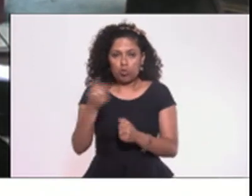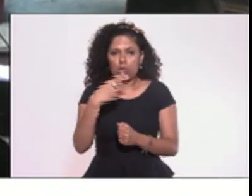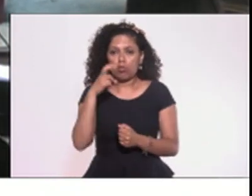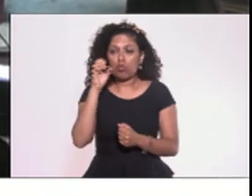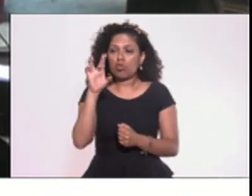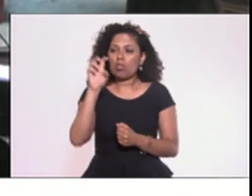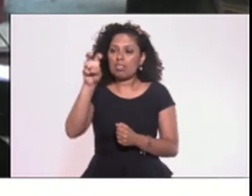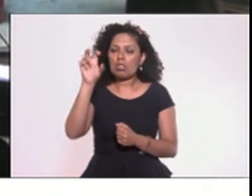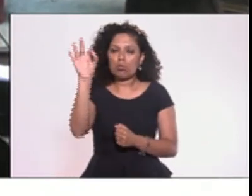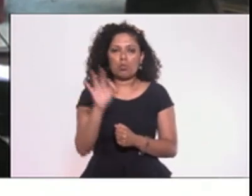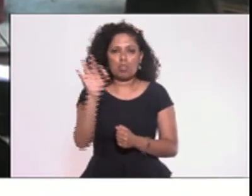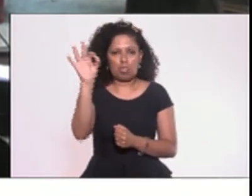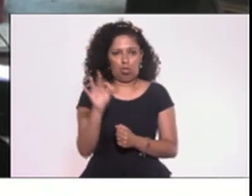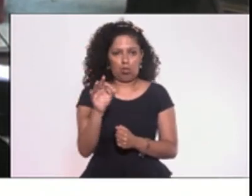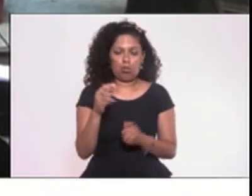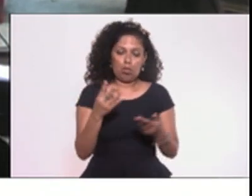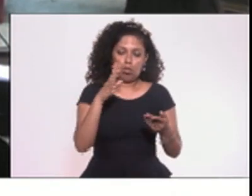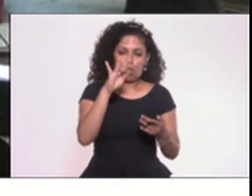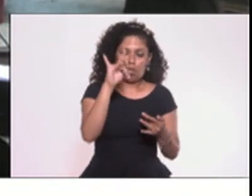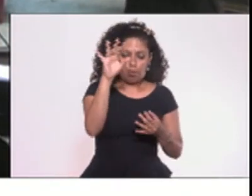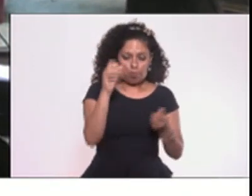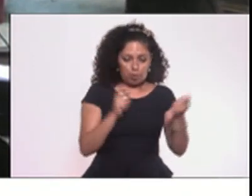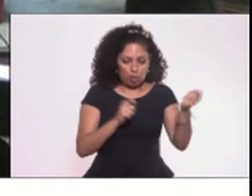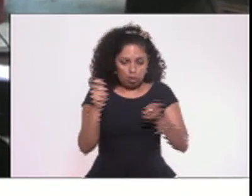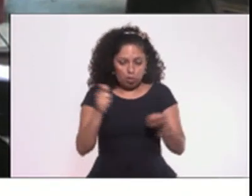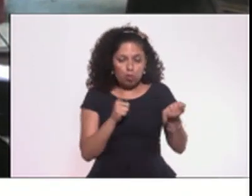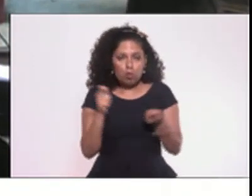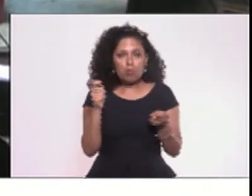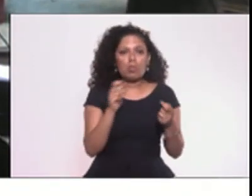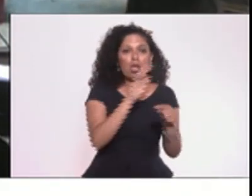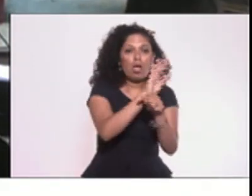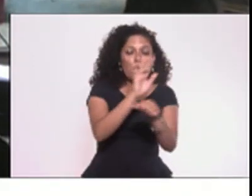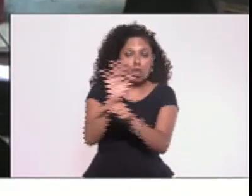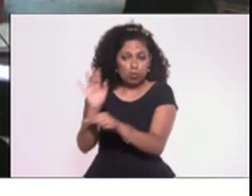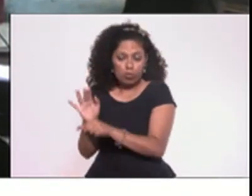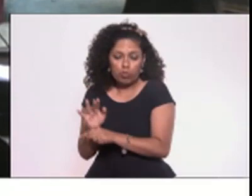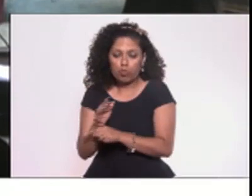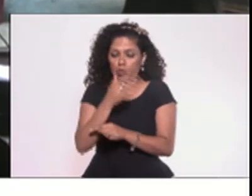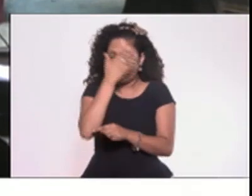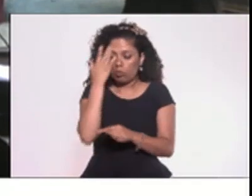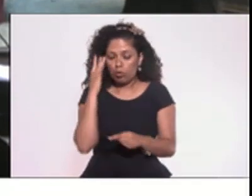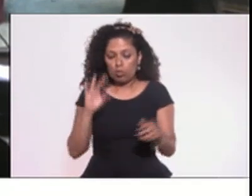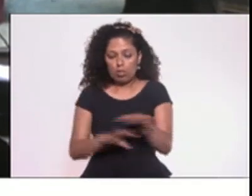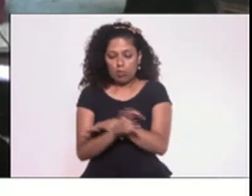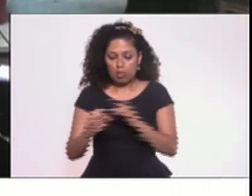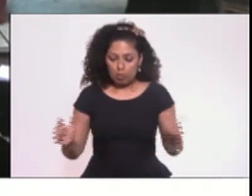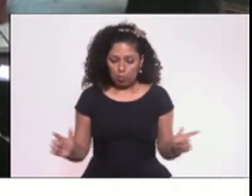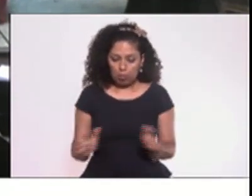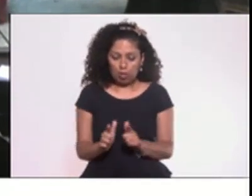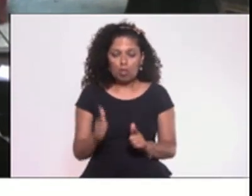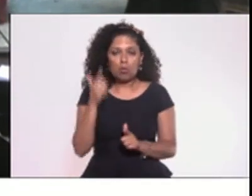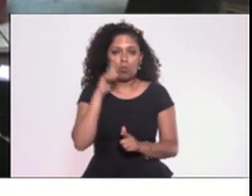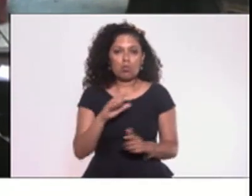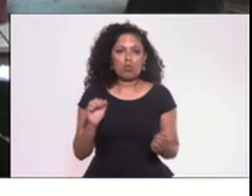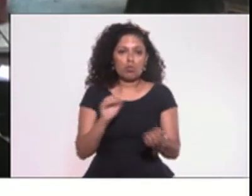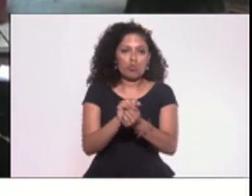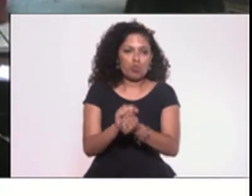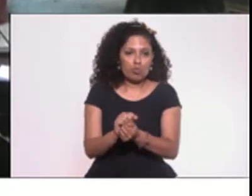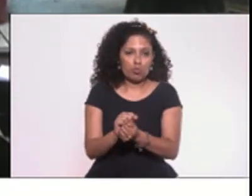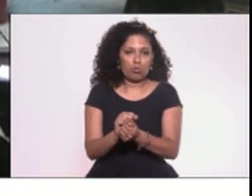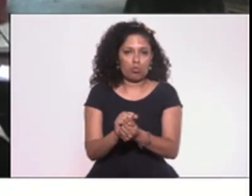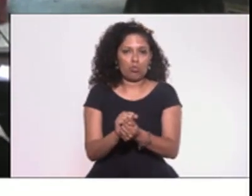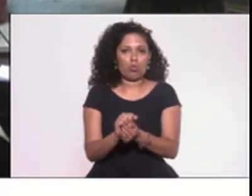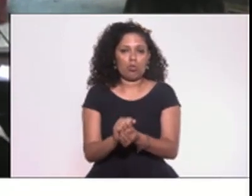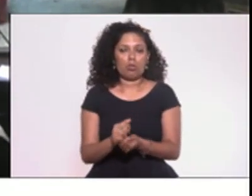a bioeconomia, ela faz com que a inovação chegue até os pequenos negócios. E vocês vão ver, os senhores vão ver de que forma, tá